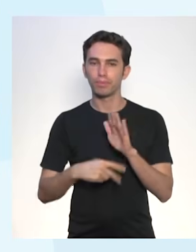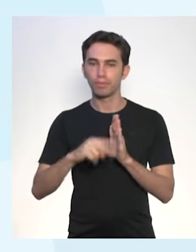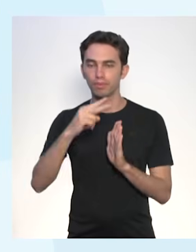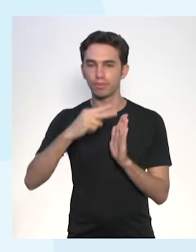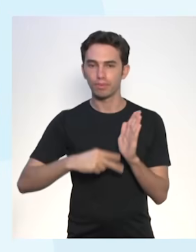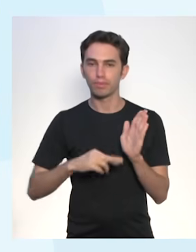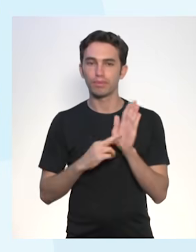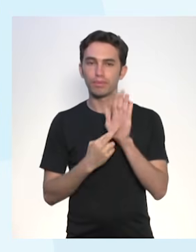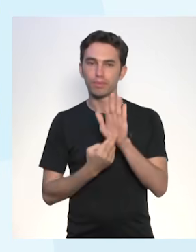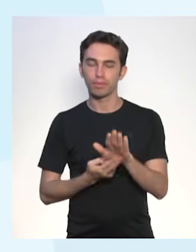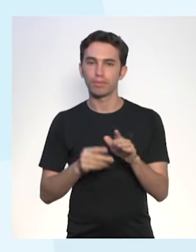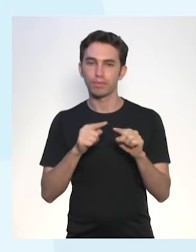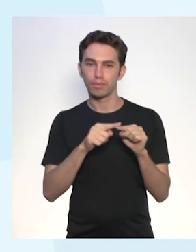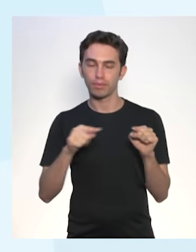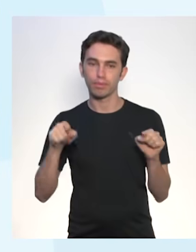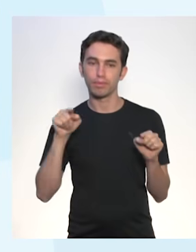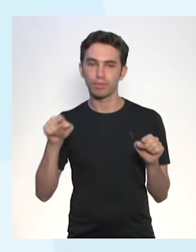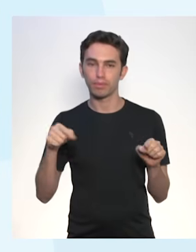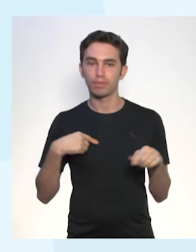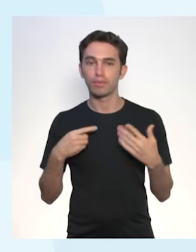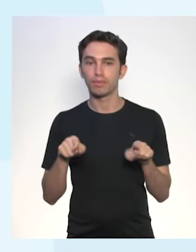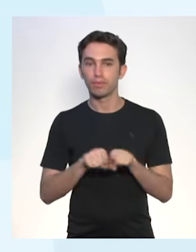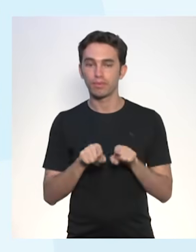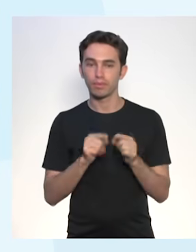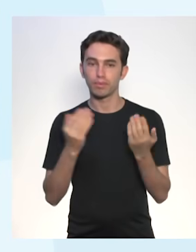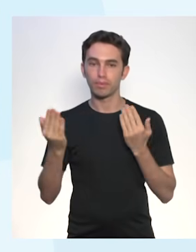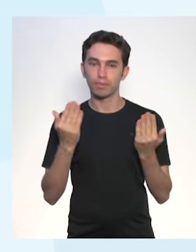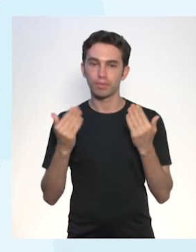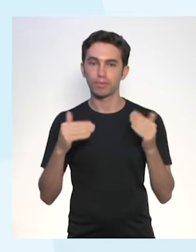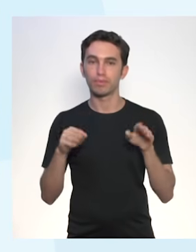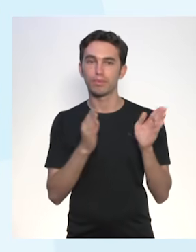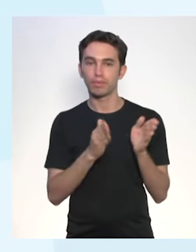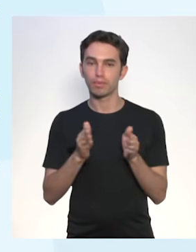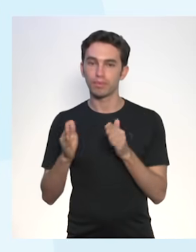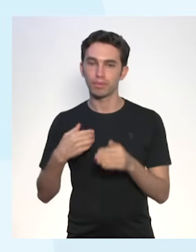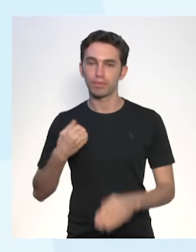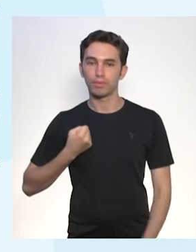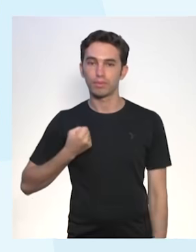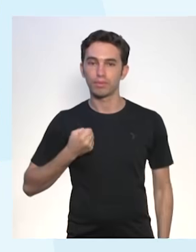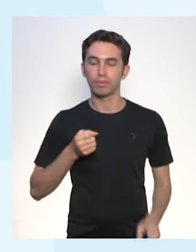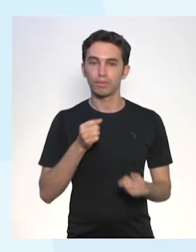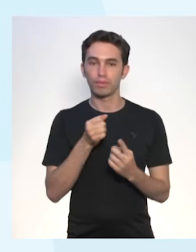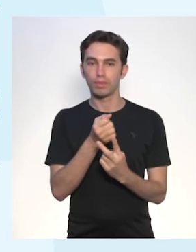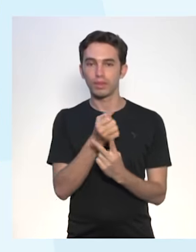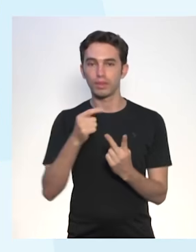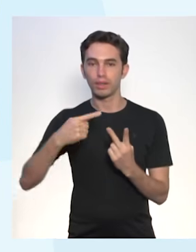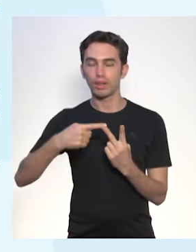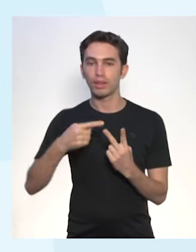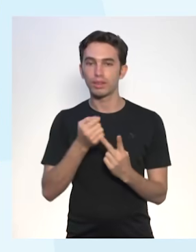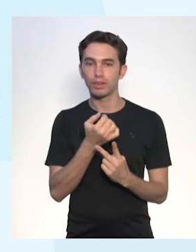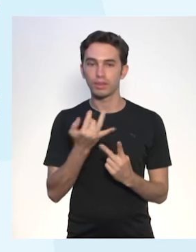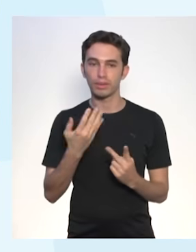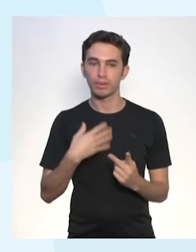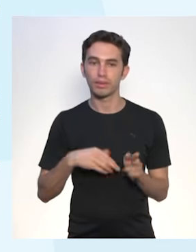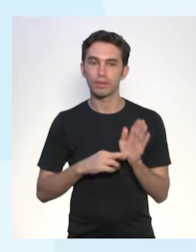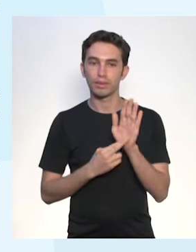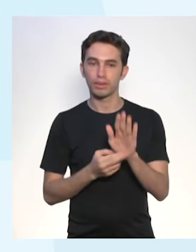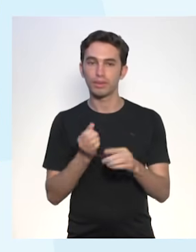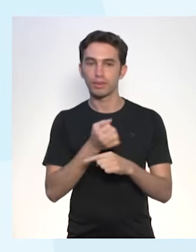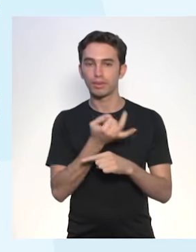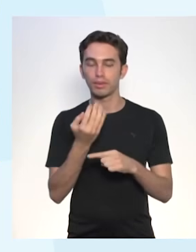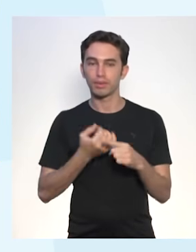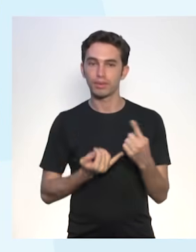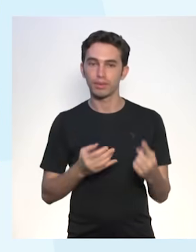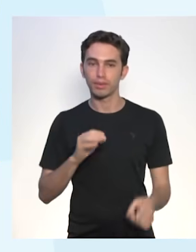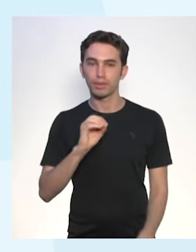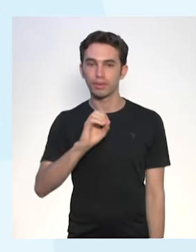da comparação e ordenação de números racionais na representação fracionária e decimal,